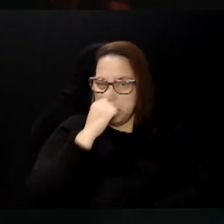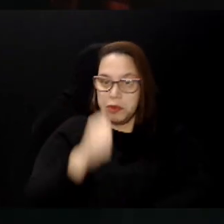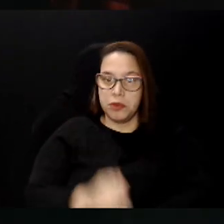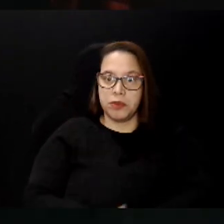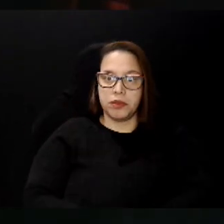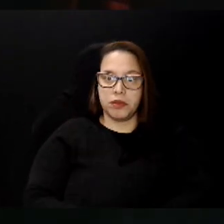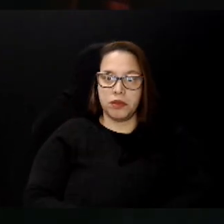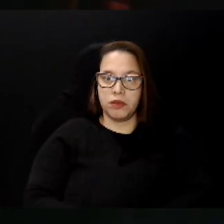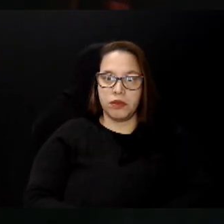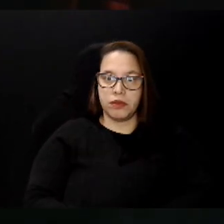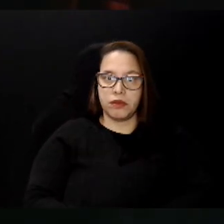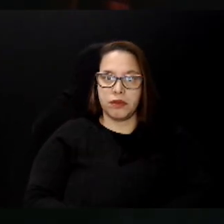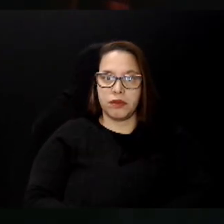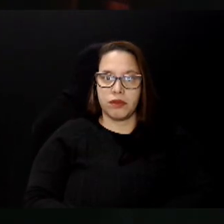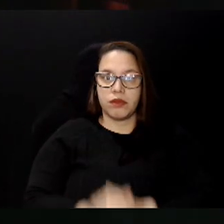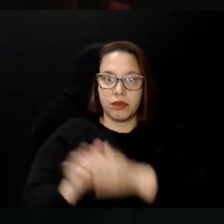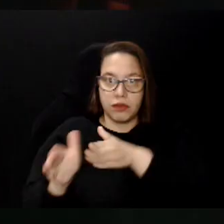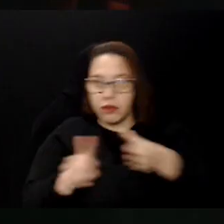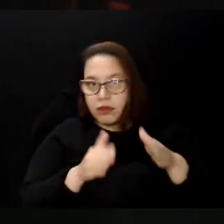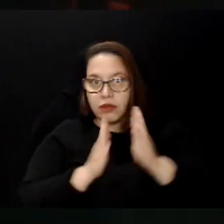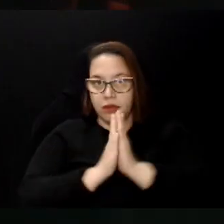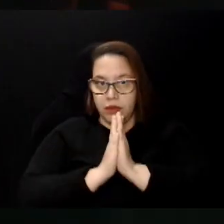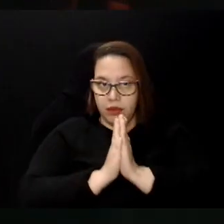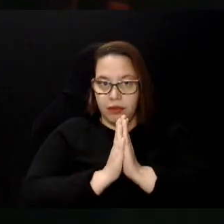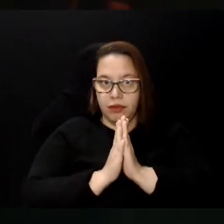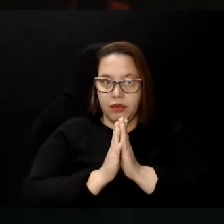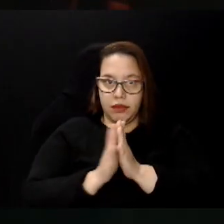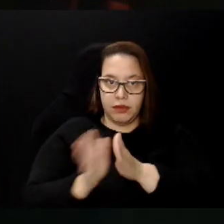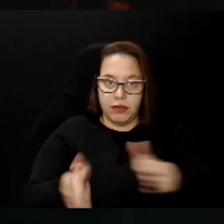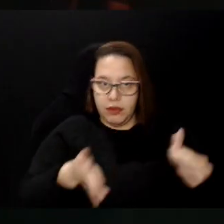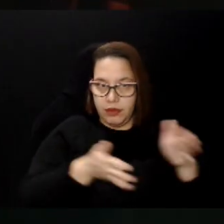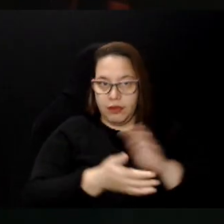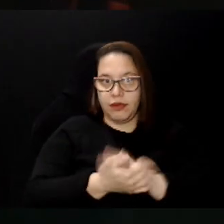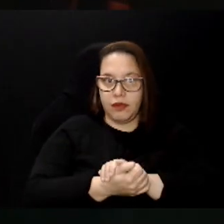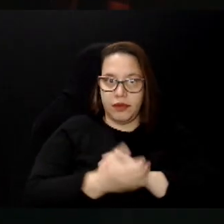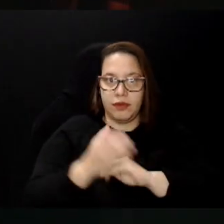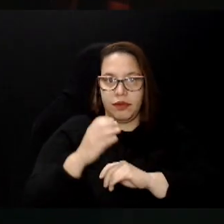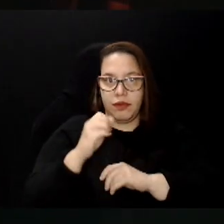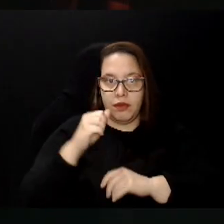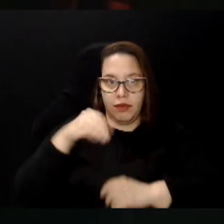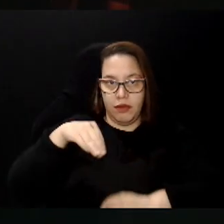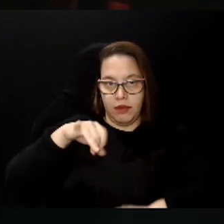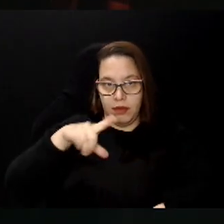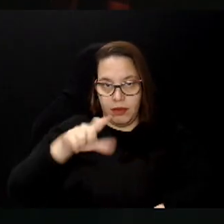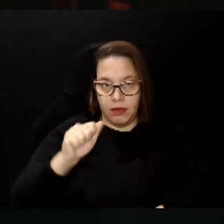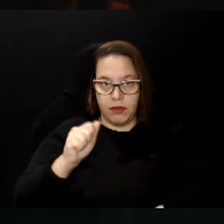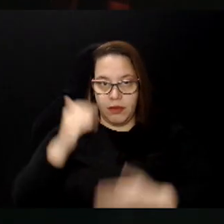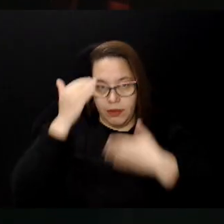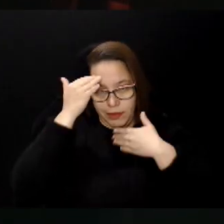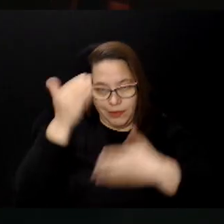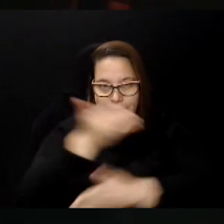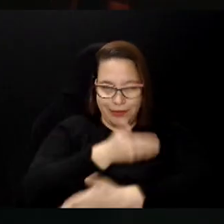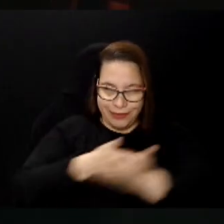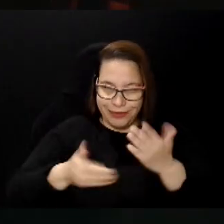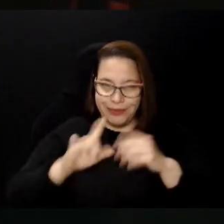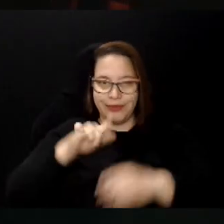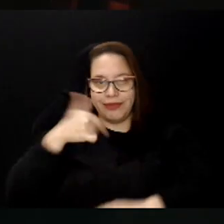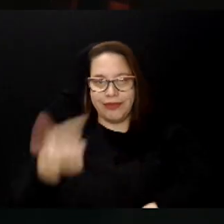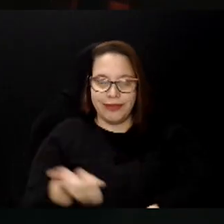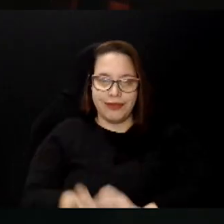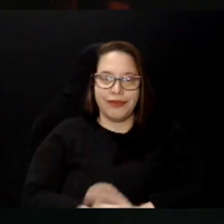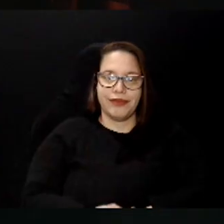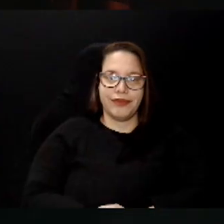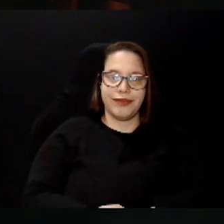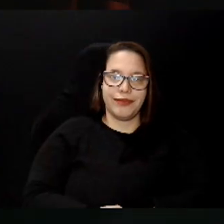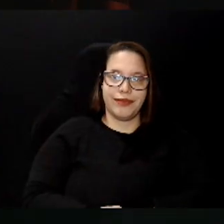lá para a gente, por gentileza, turma. Vamos ver quem é que está conosco. A gente agradece você que está aí do outro lado, né, participando. Muito